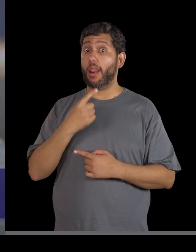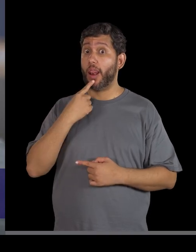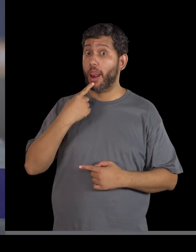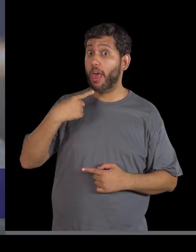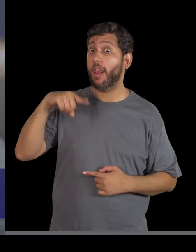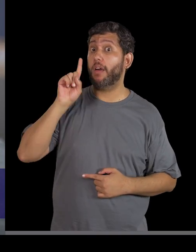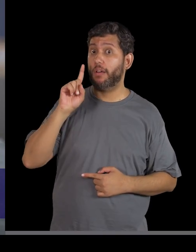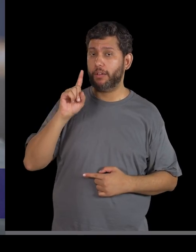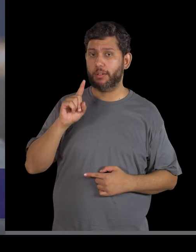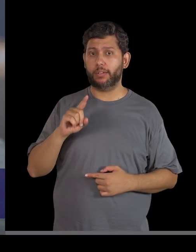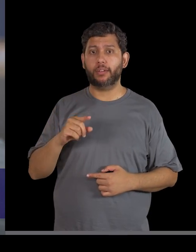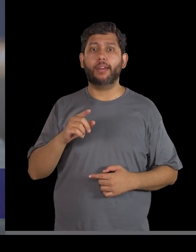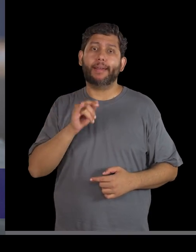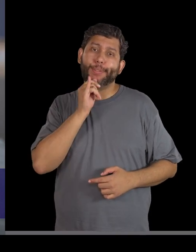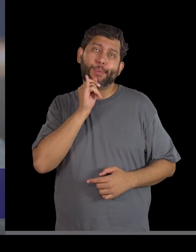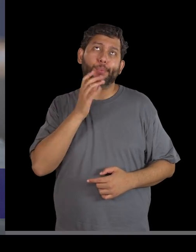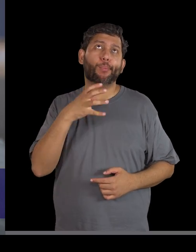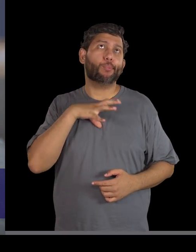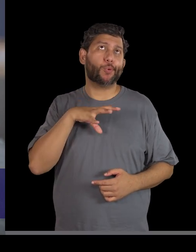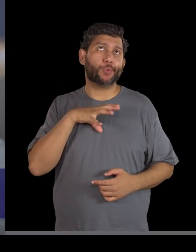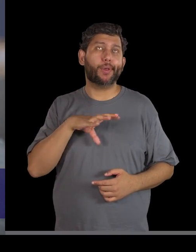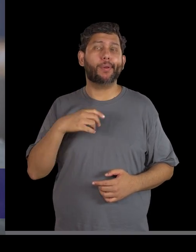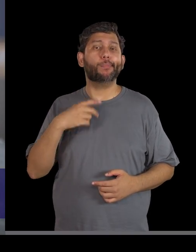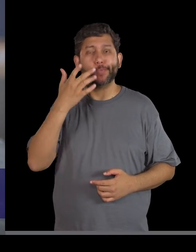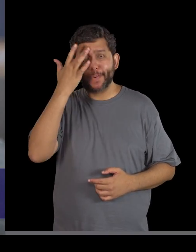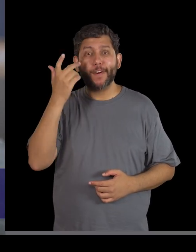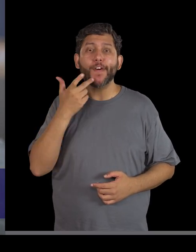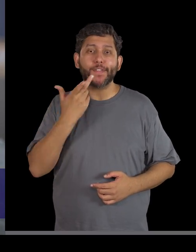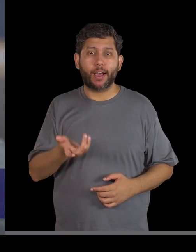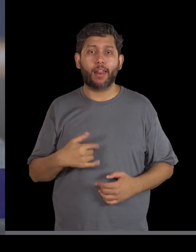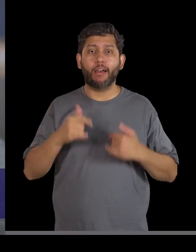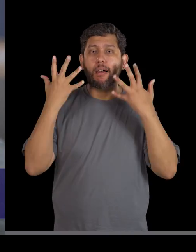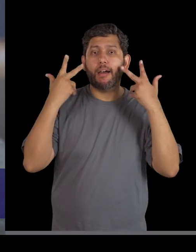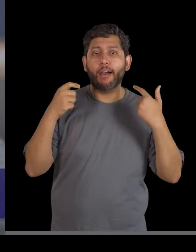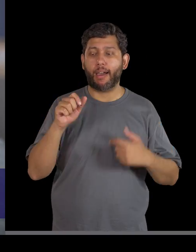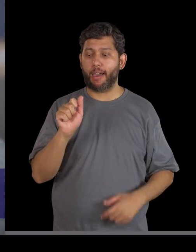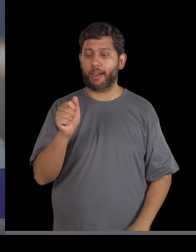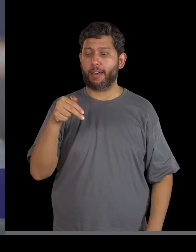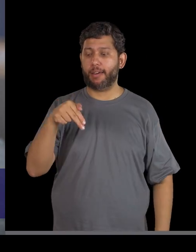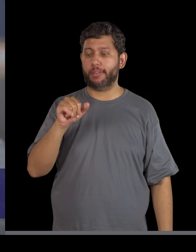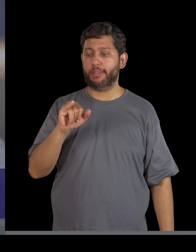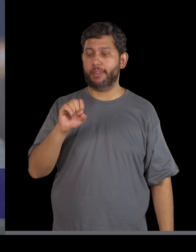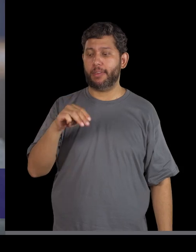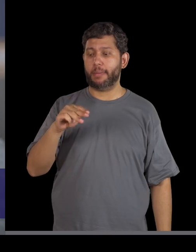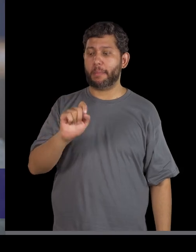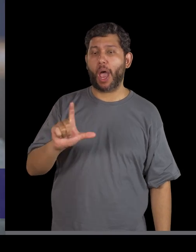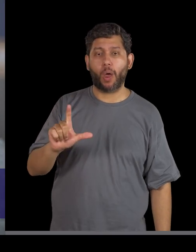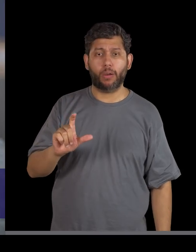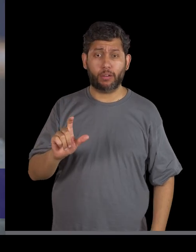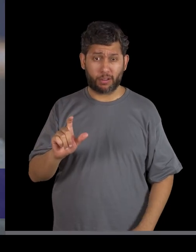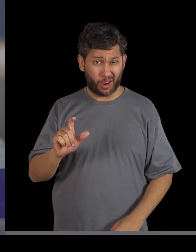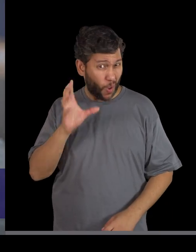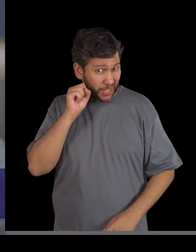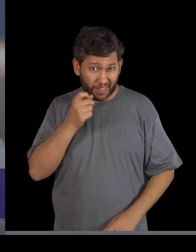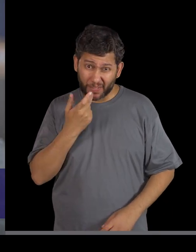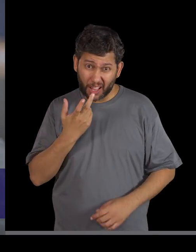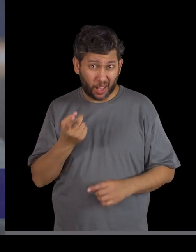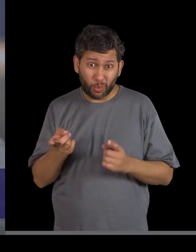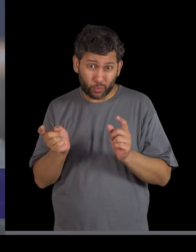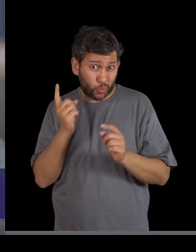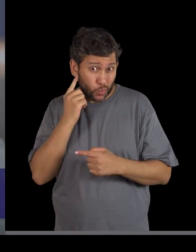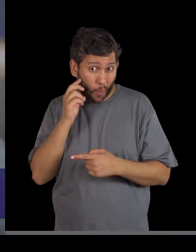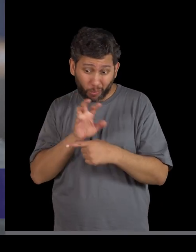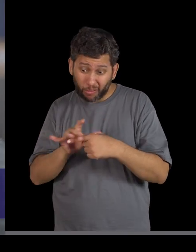no inglês, isso é um detalhe importante. A gente falaria, por exemplo, animal, em inglês é animal. Ele continua sendo um L, né? Então,